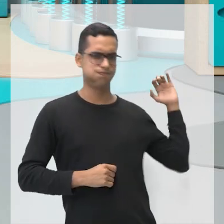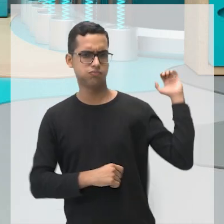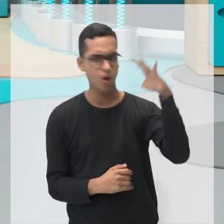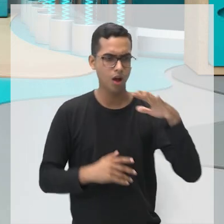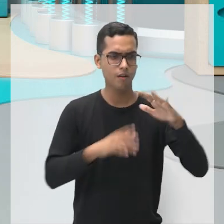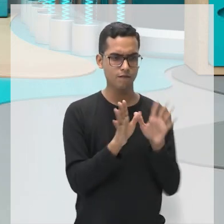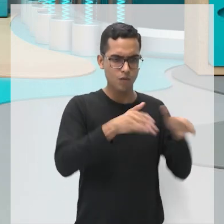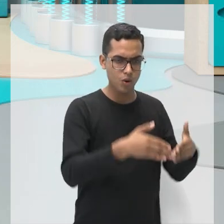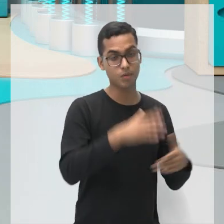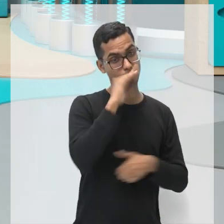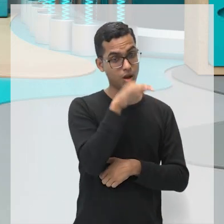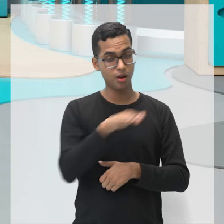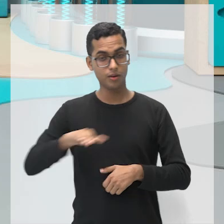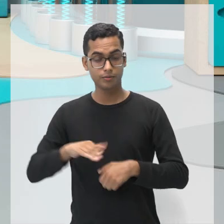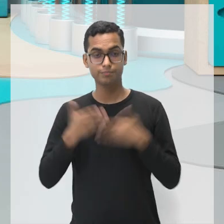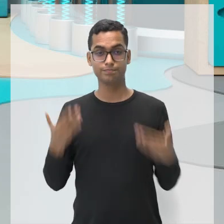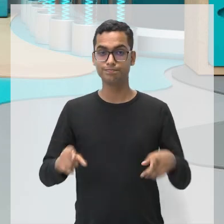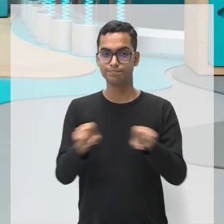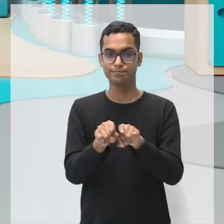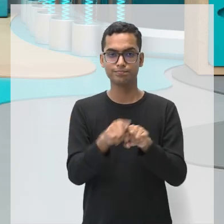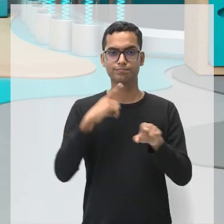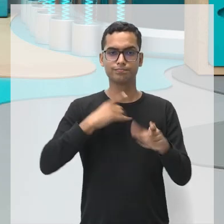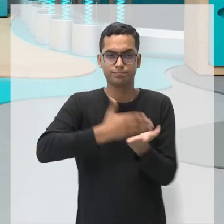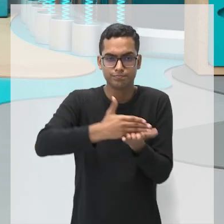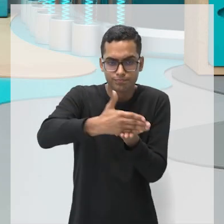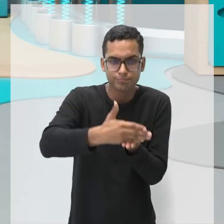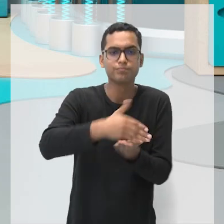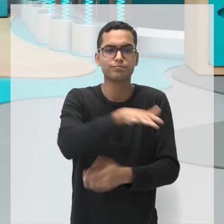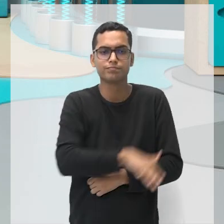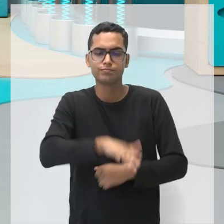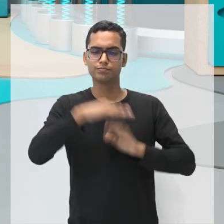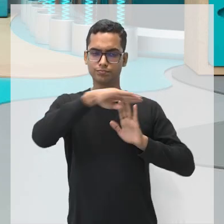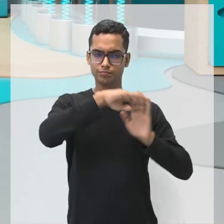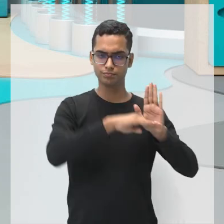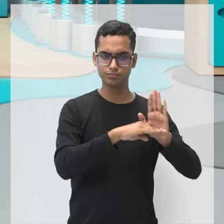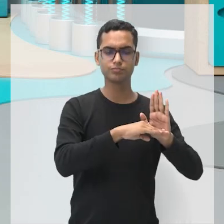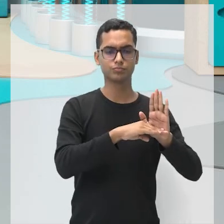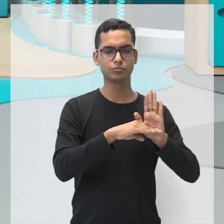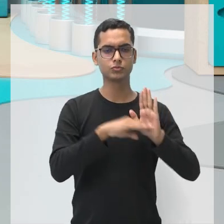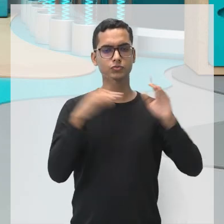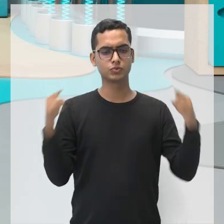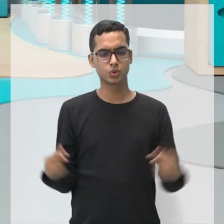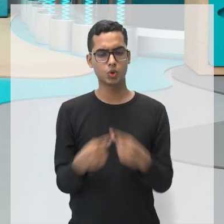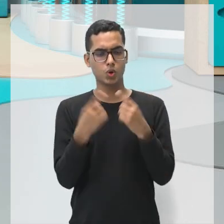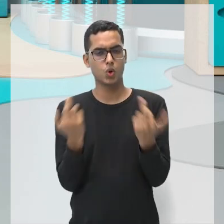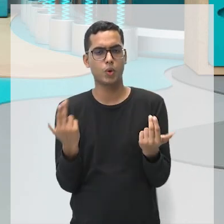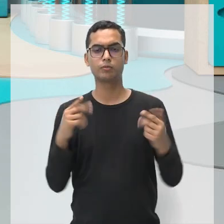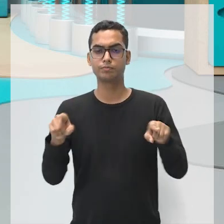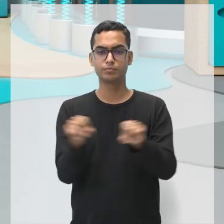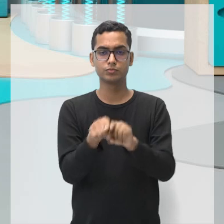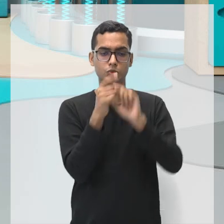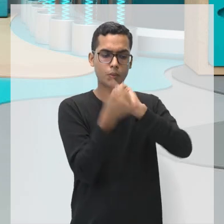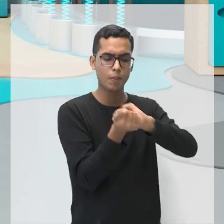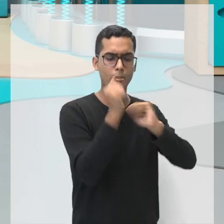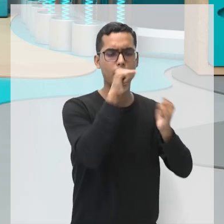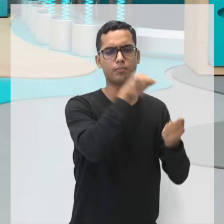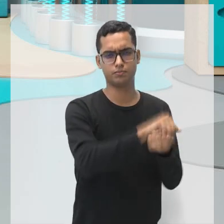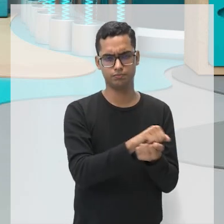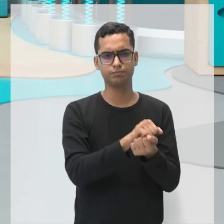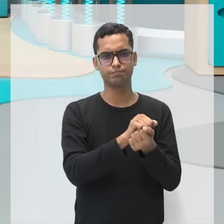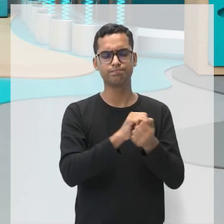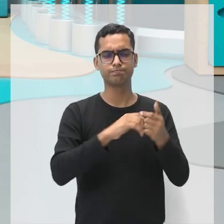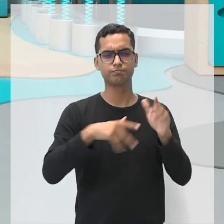princípios do handebol, né? A gente vai iniciar ali os princípios do jogo, propriamente dito, né? Só que de uma forma adaptada,